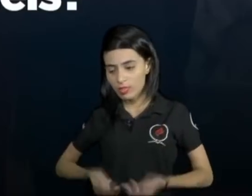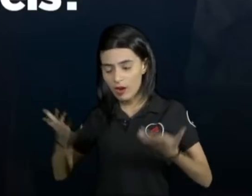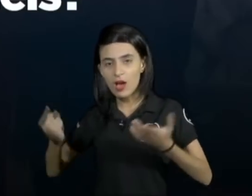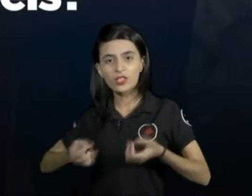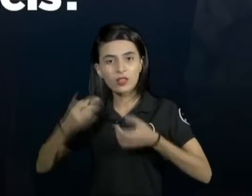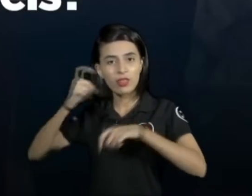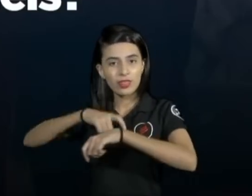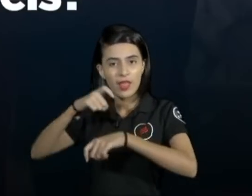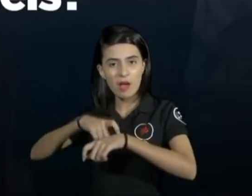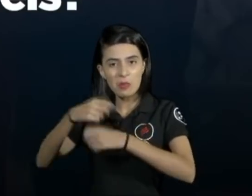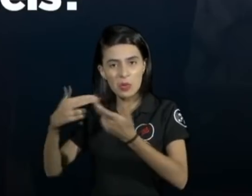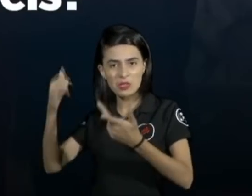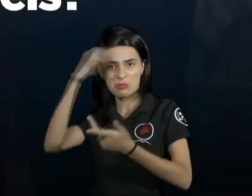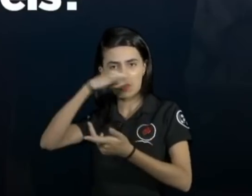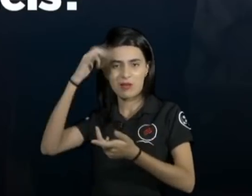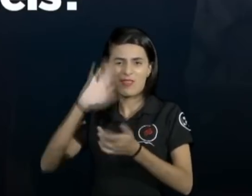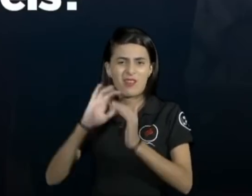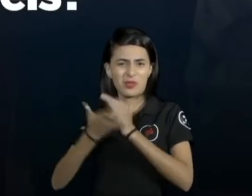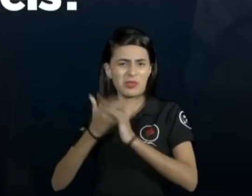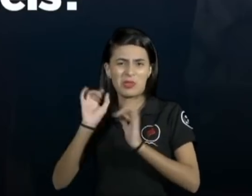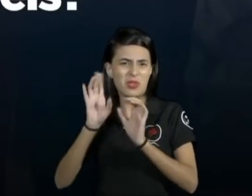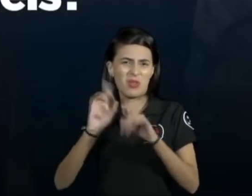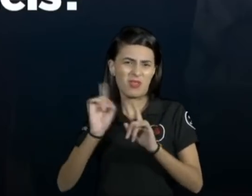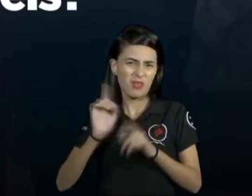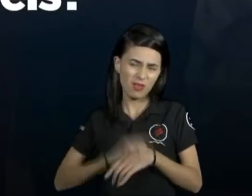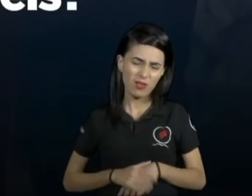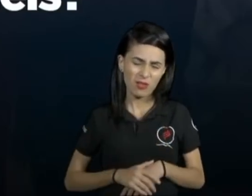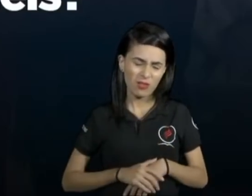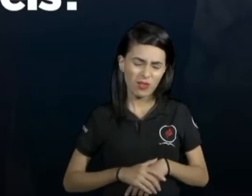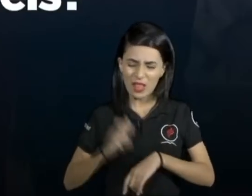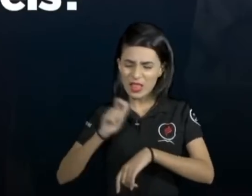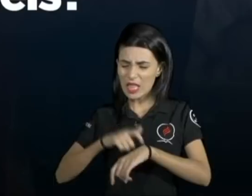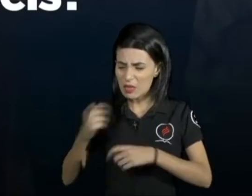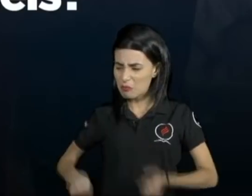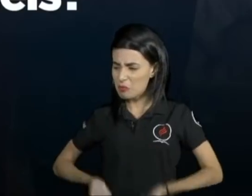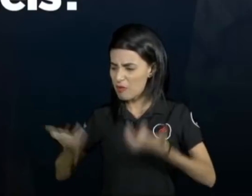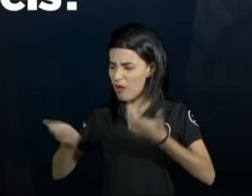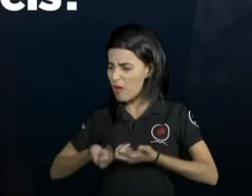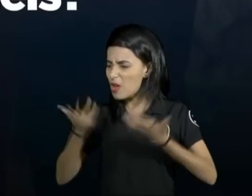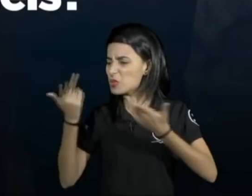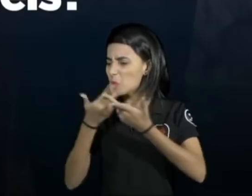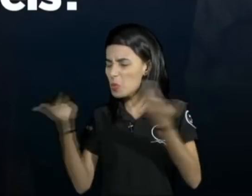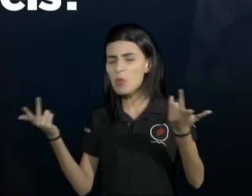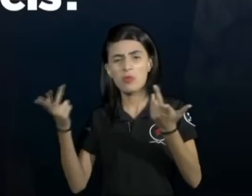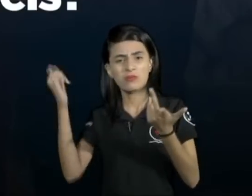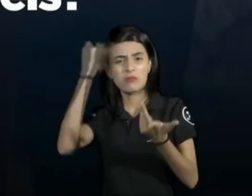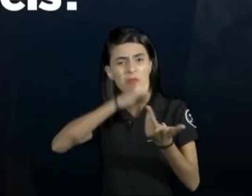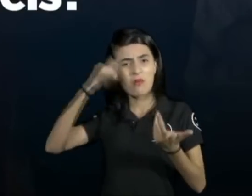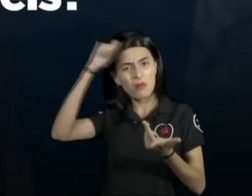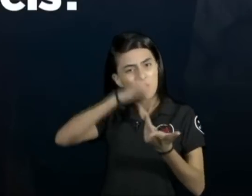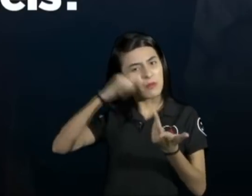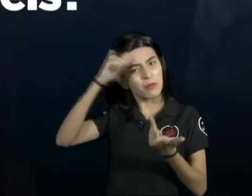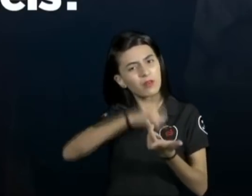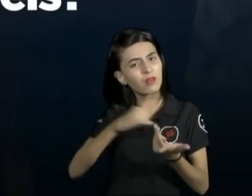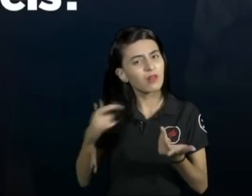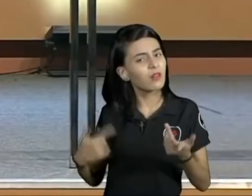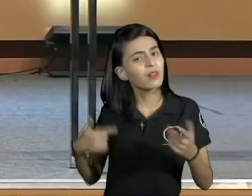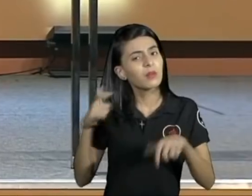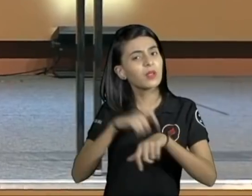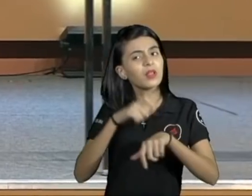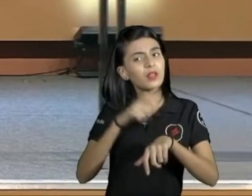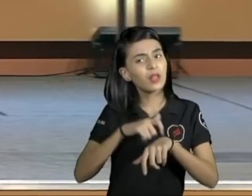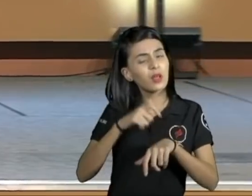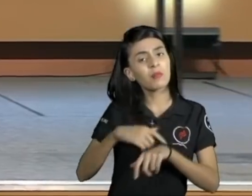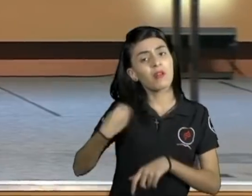você já pode eu não tô falando só de rede social não Quanto tempo você gasta com coisas fúteis e qual o tempo que você